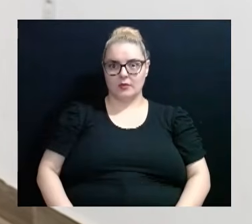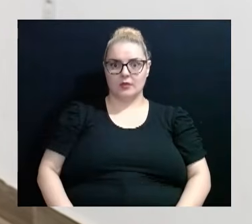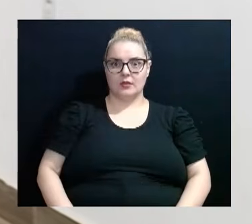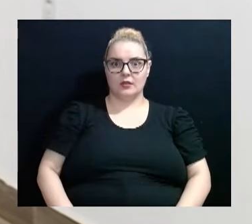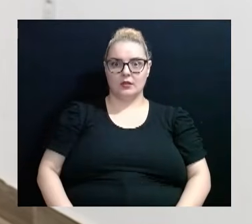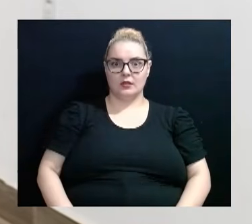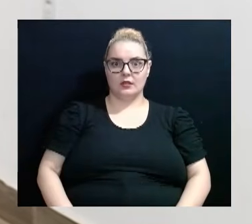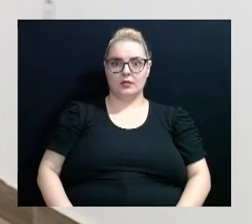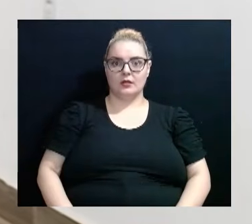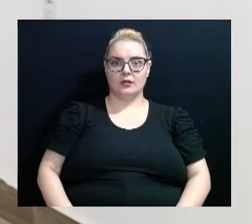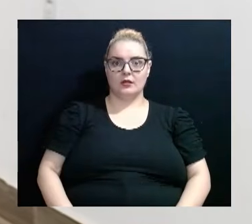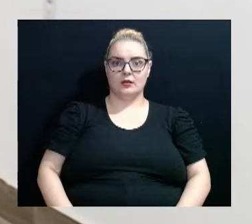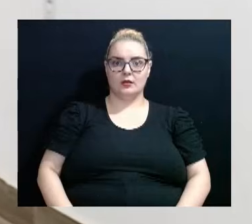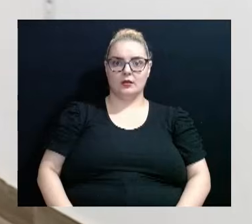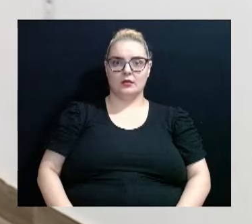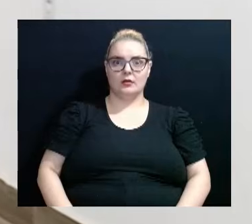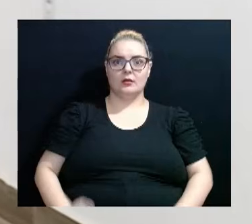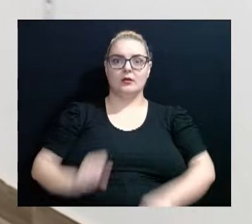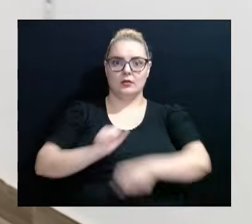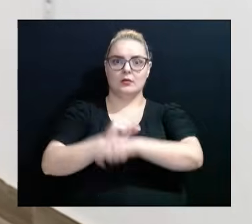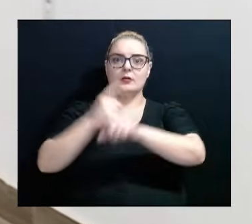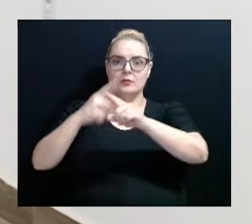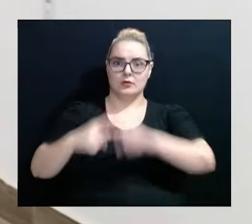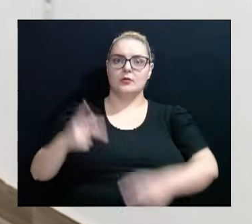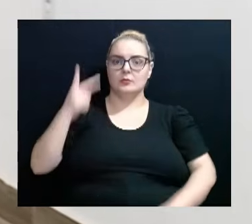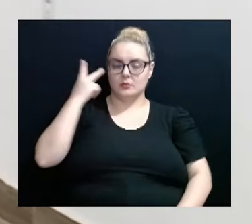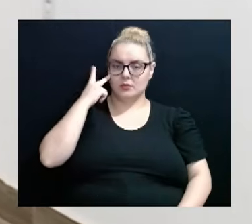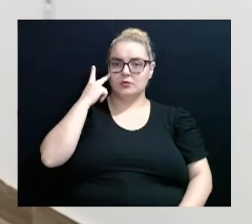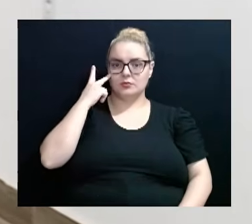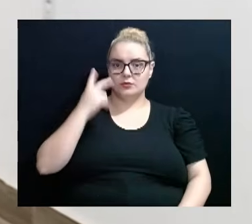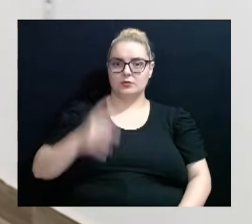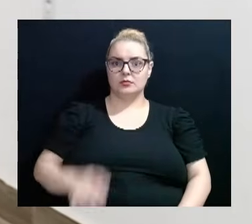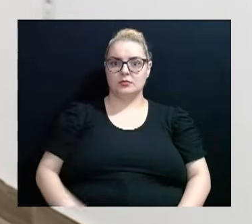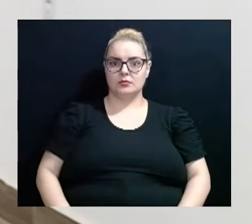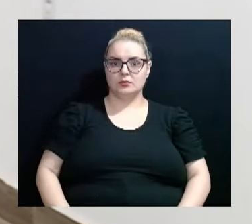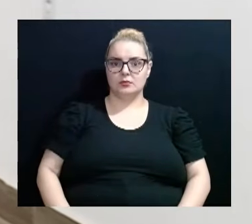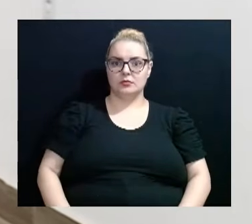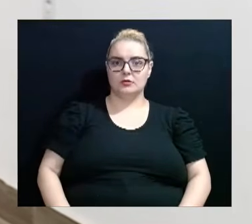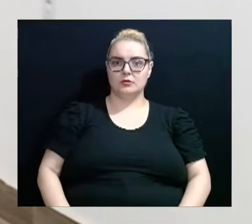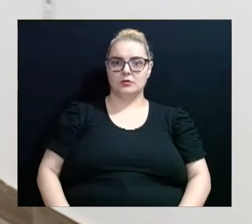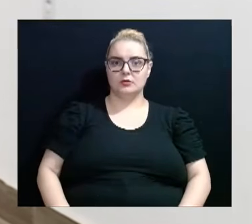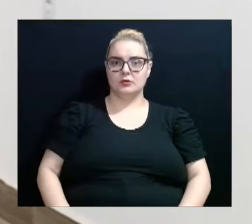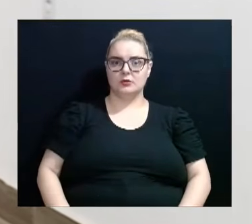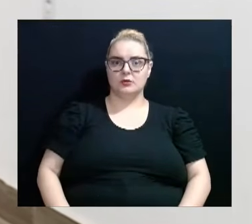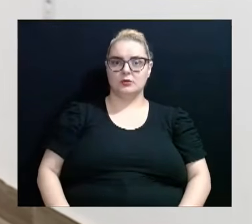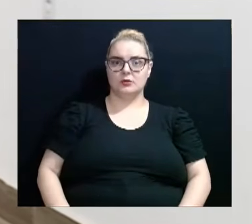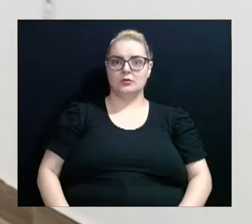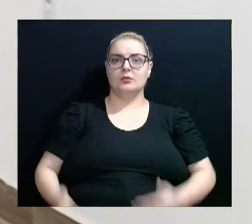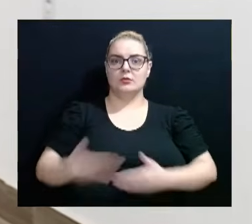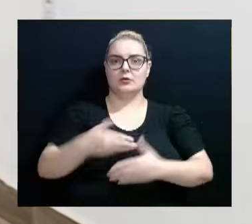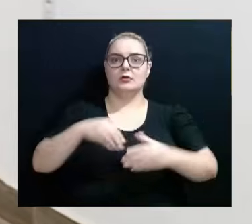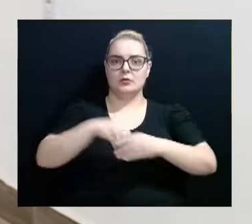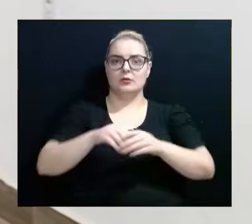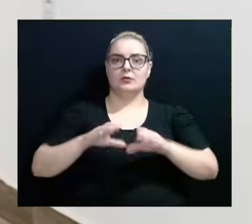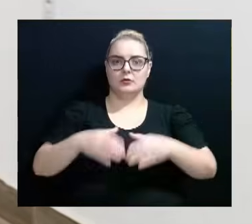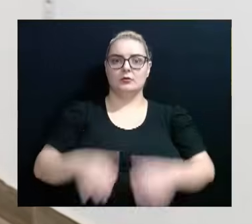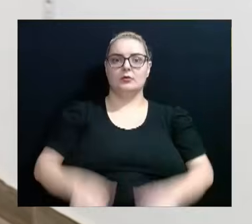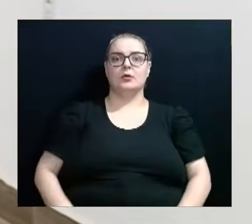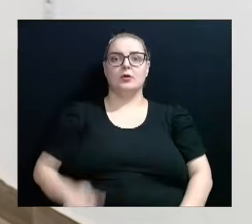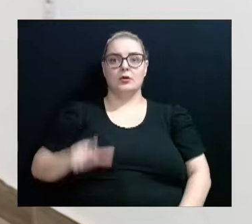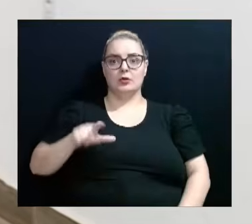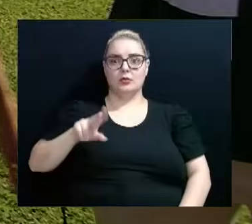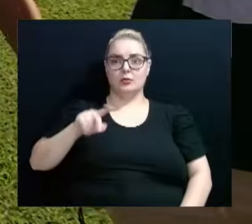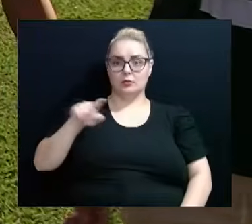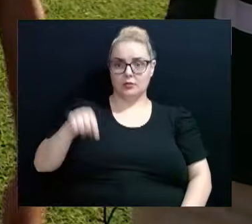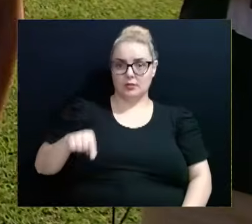time principal. Inclusive, a gente vai disputar o Campeonato Paulista. Eu estou integrando